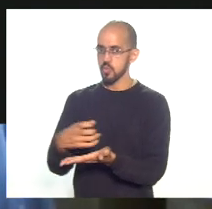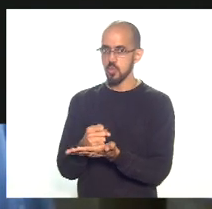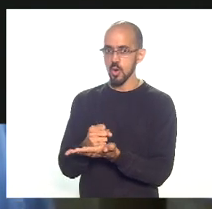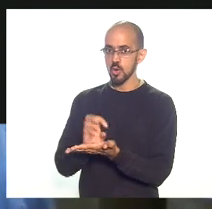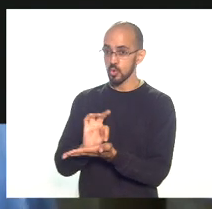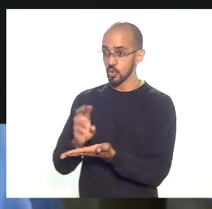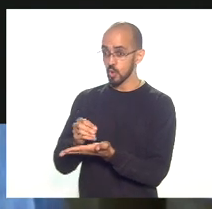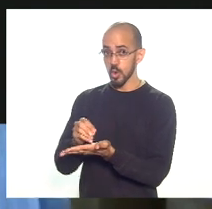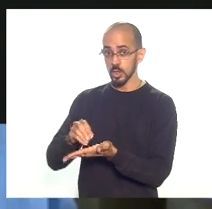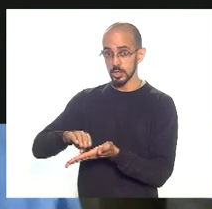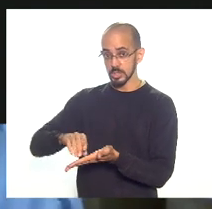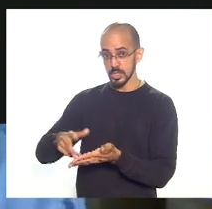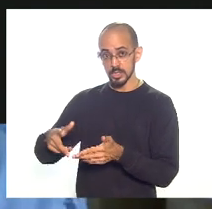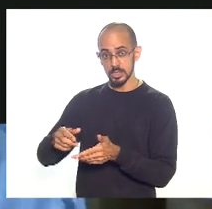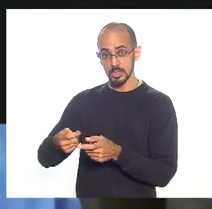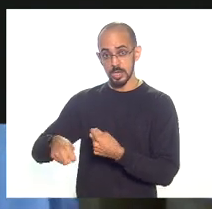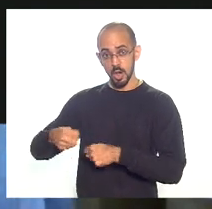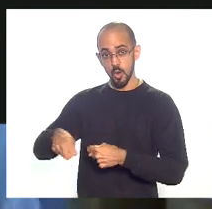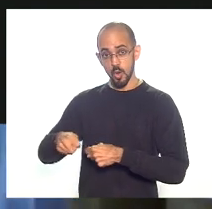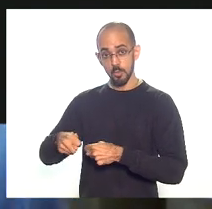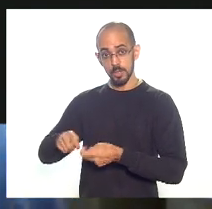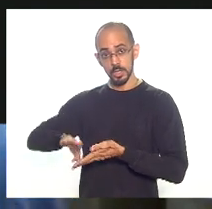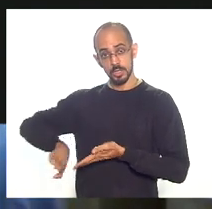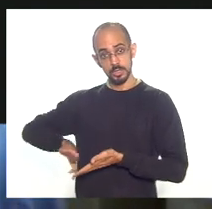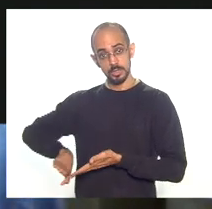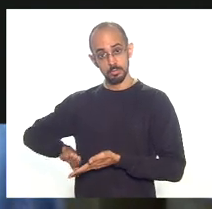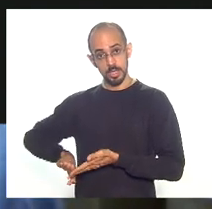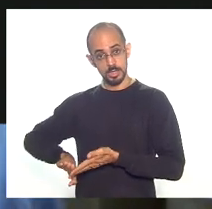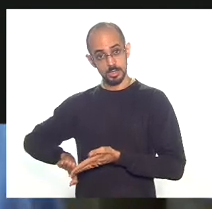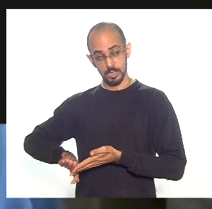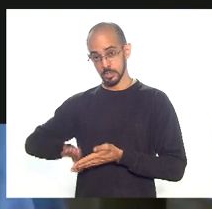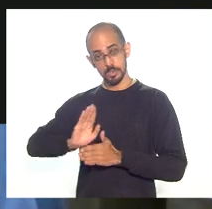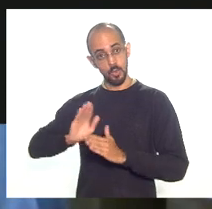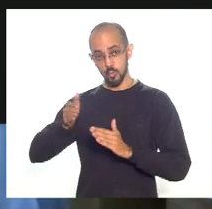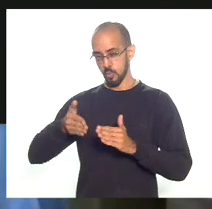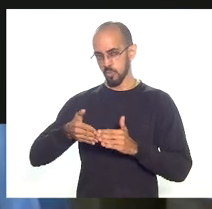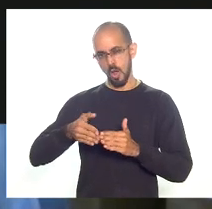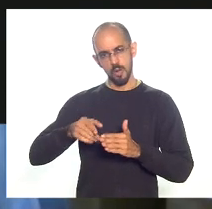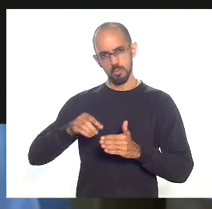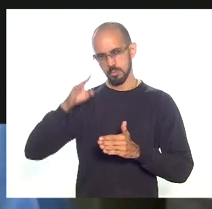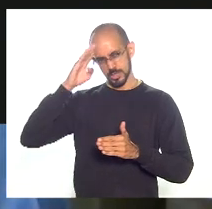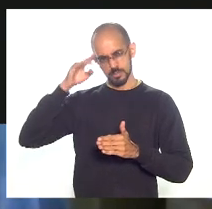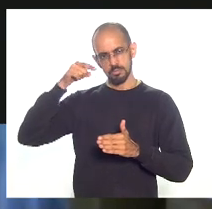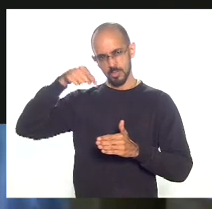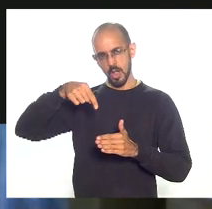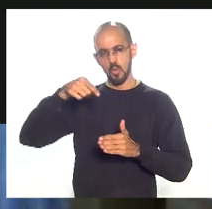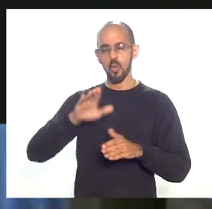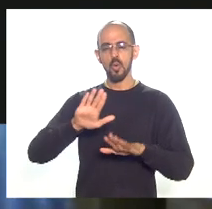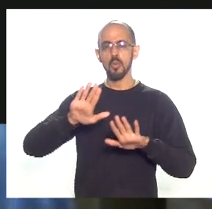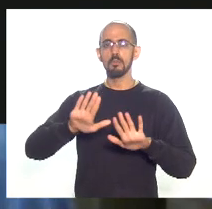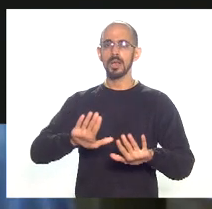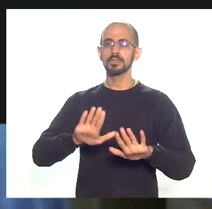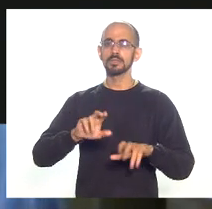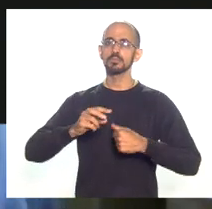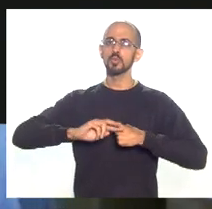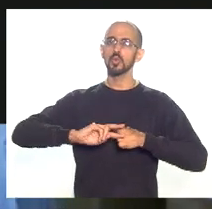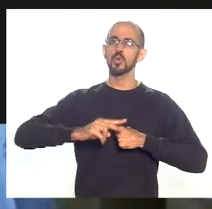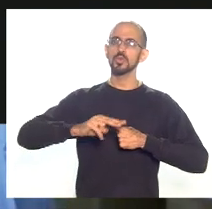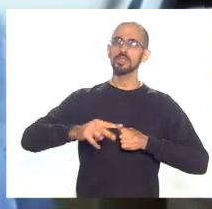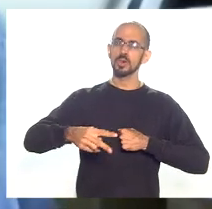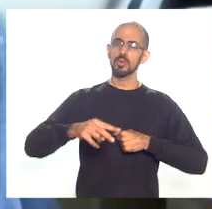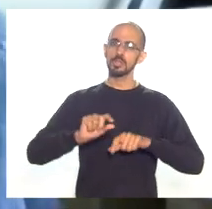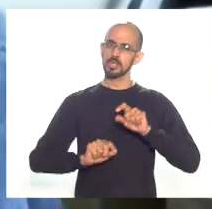nas despensas é aí o foco maior e por via de consequência